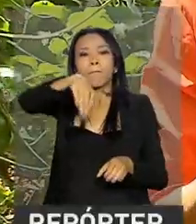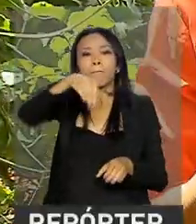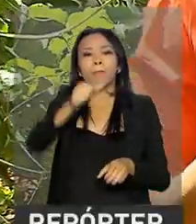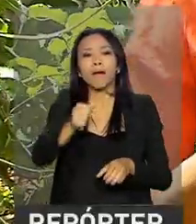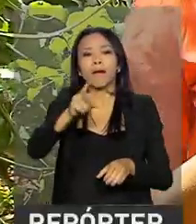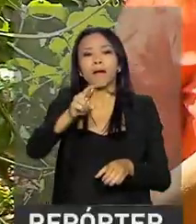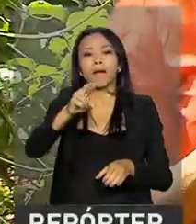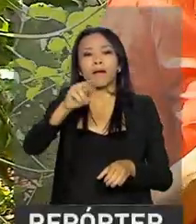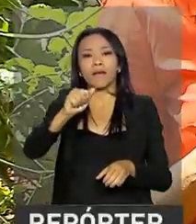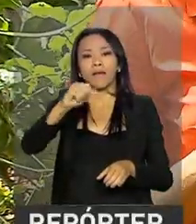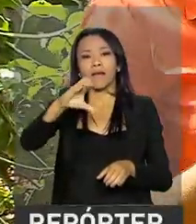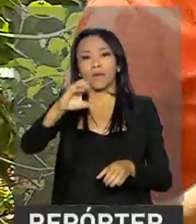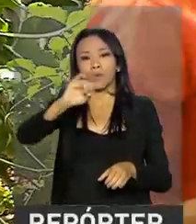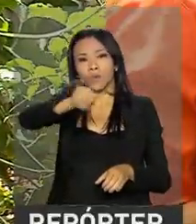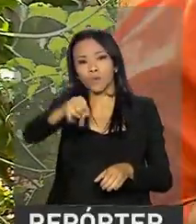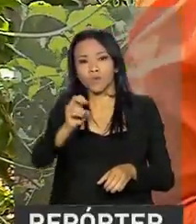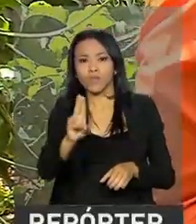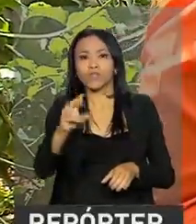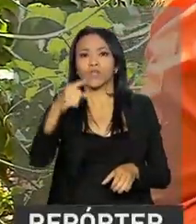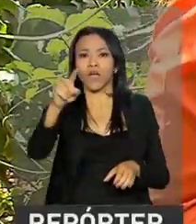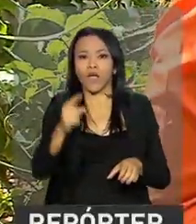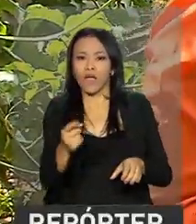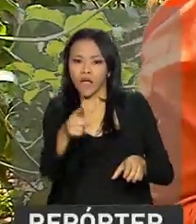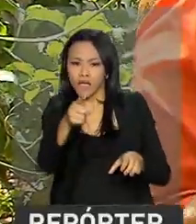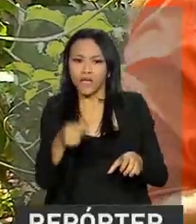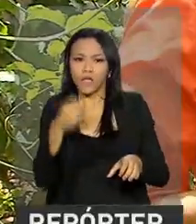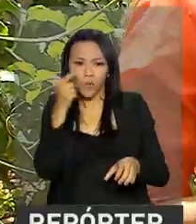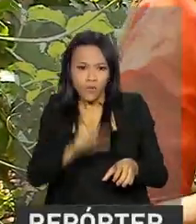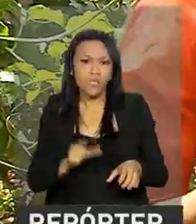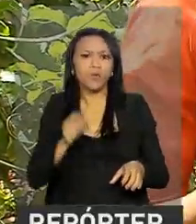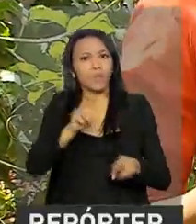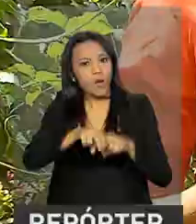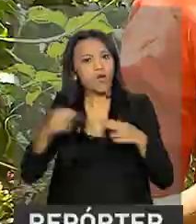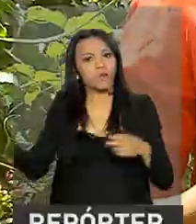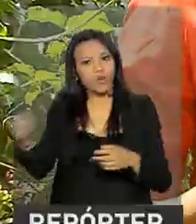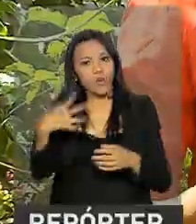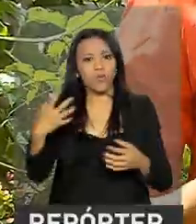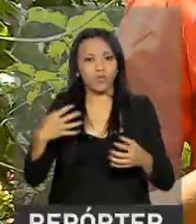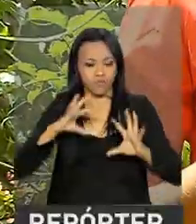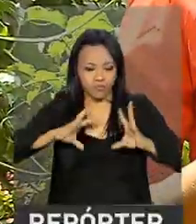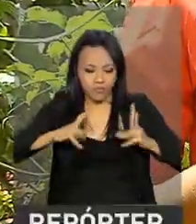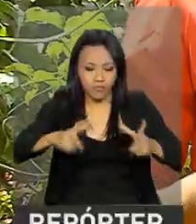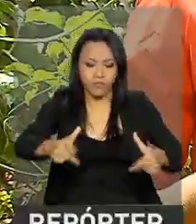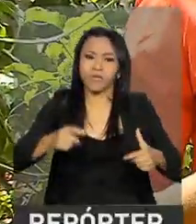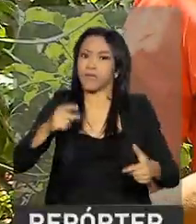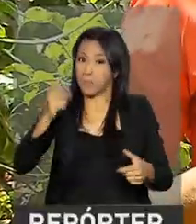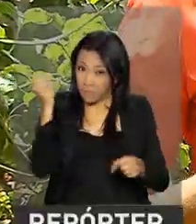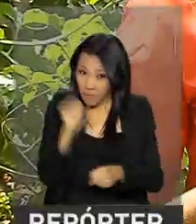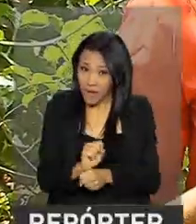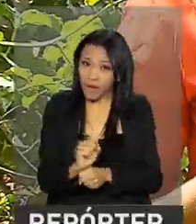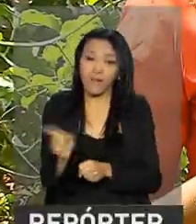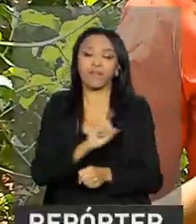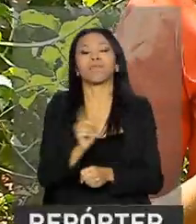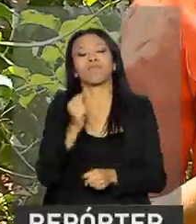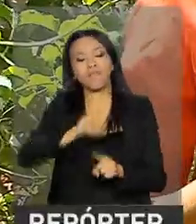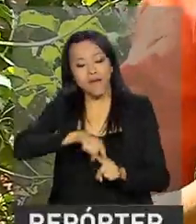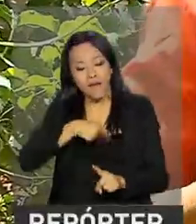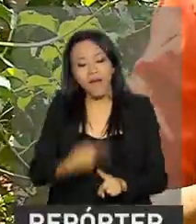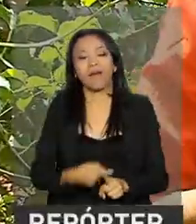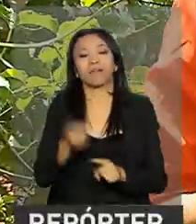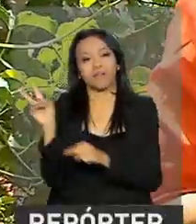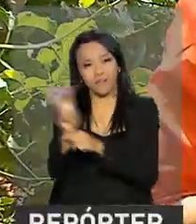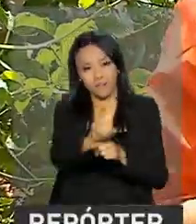da compra do novo trator e ele já me contou aqui que não pretende parar já planeja acessar mais